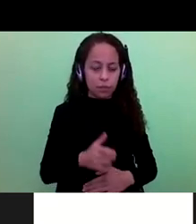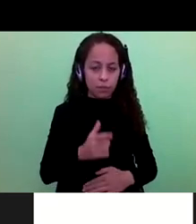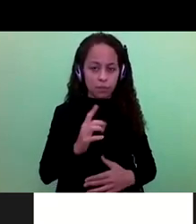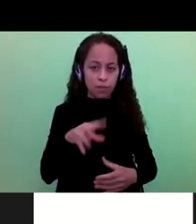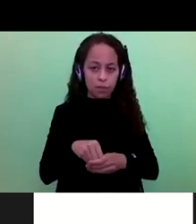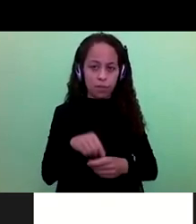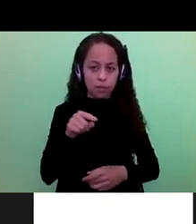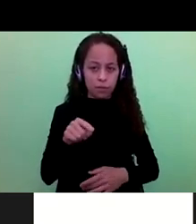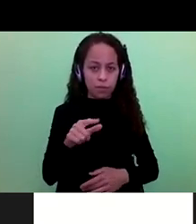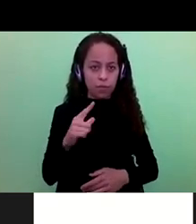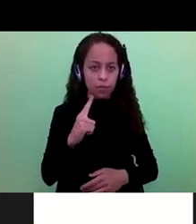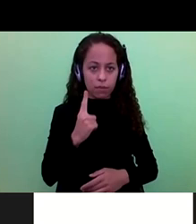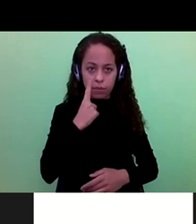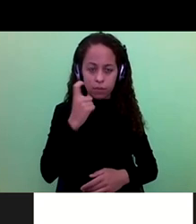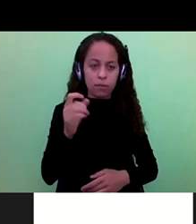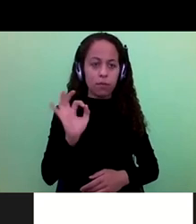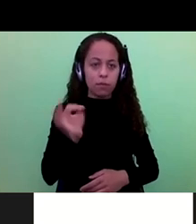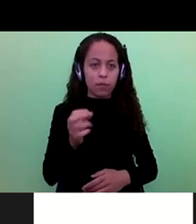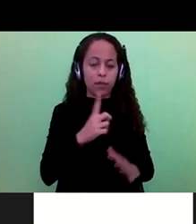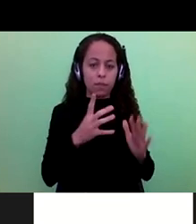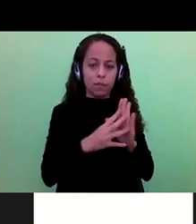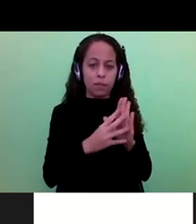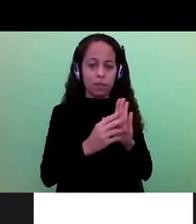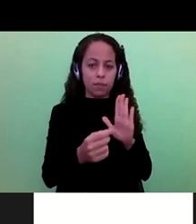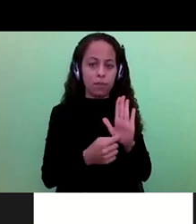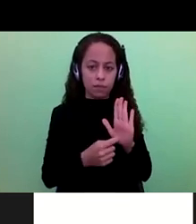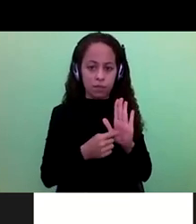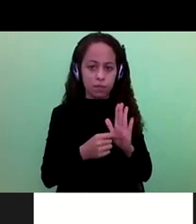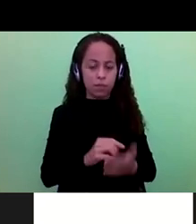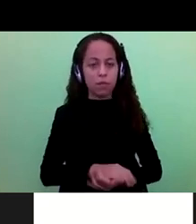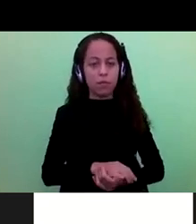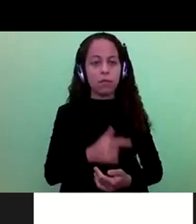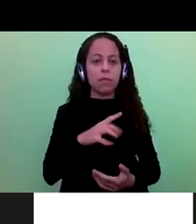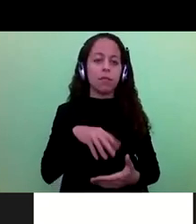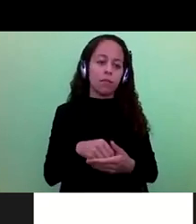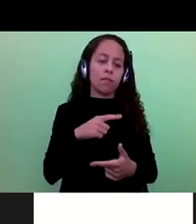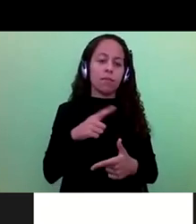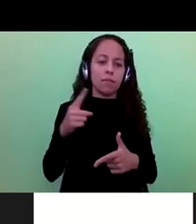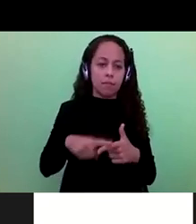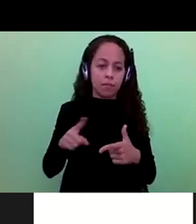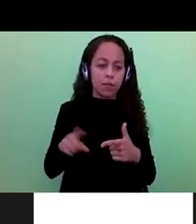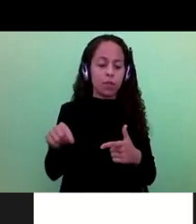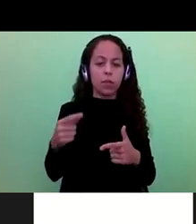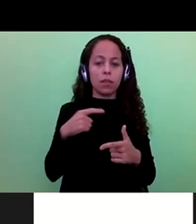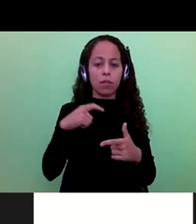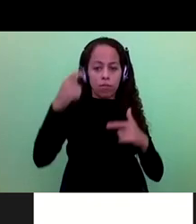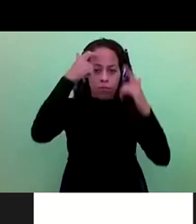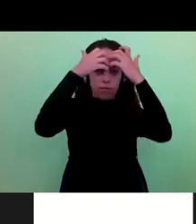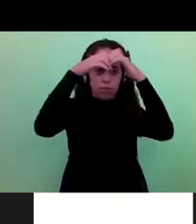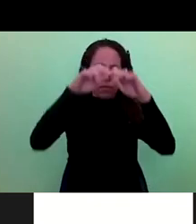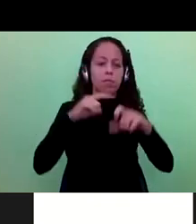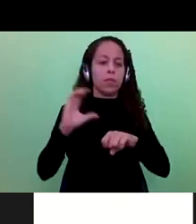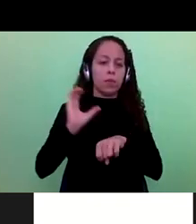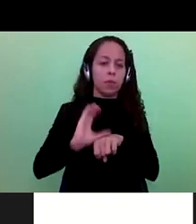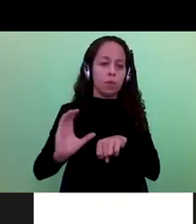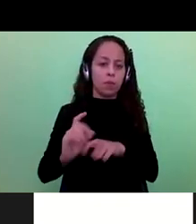é bem interessante esse modelo. Ele tem ainda problemas, nós temos refletido, pelo menos no curso de